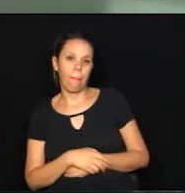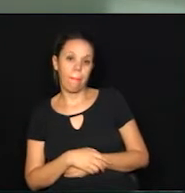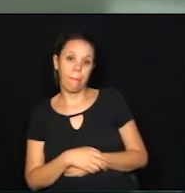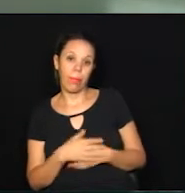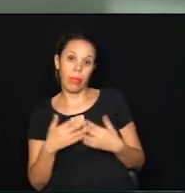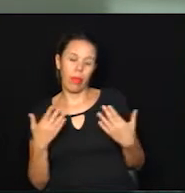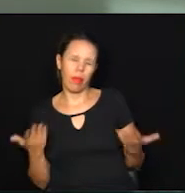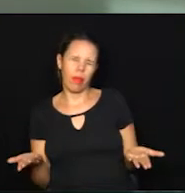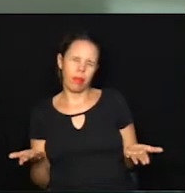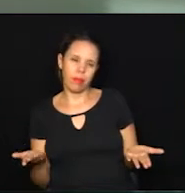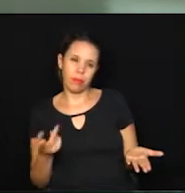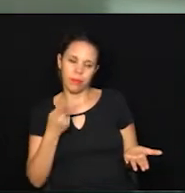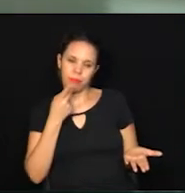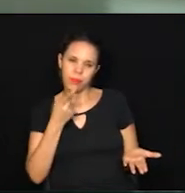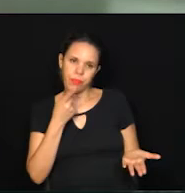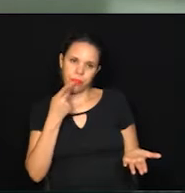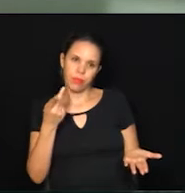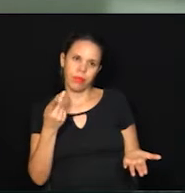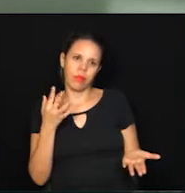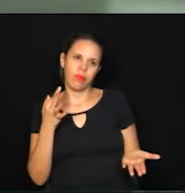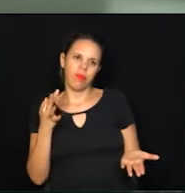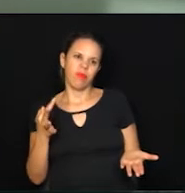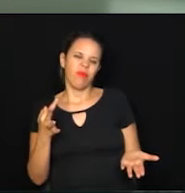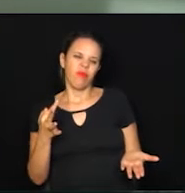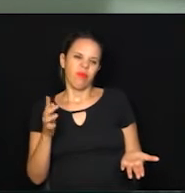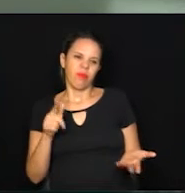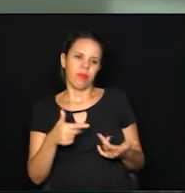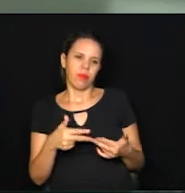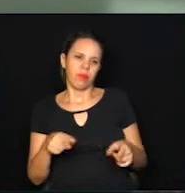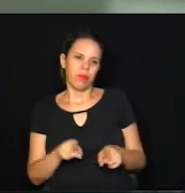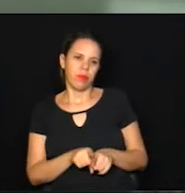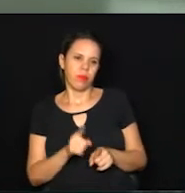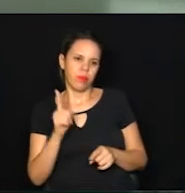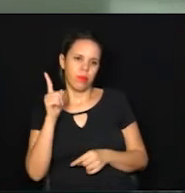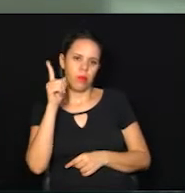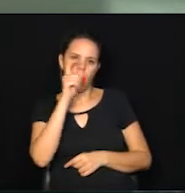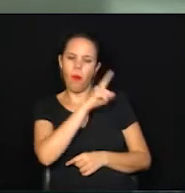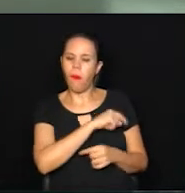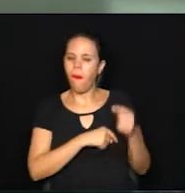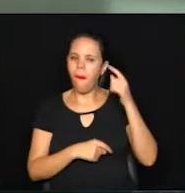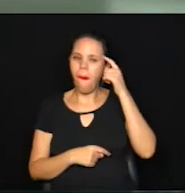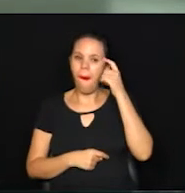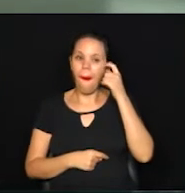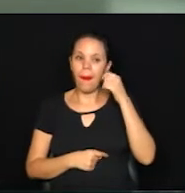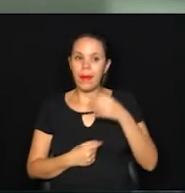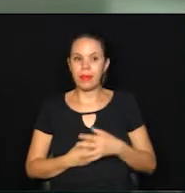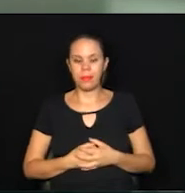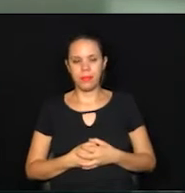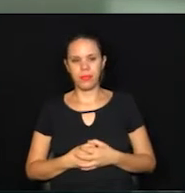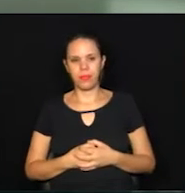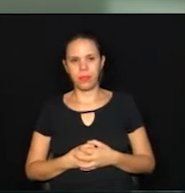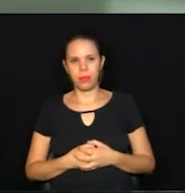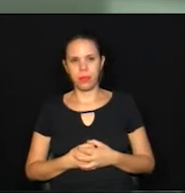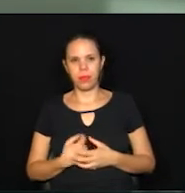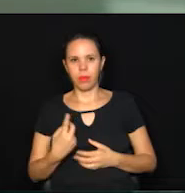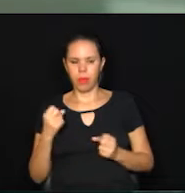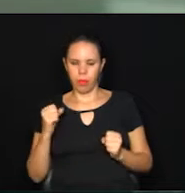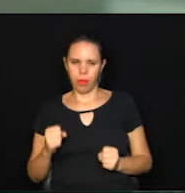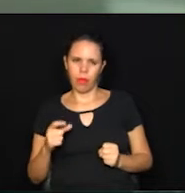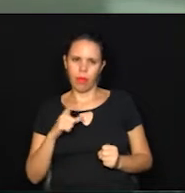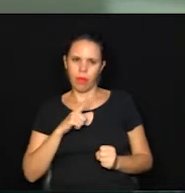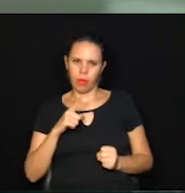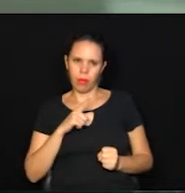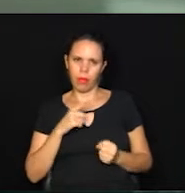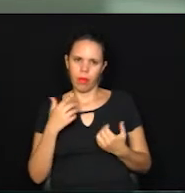Olha, a gente fala que futurologia é algo muito difícil, tá? A gente pode ter